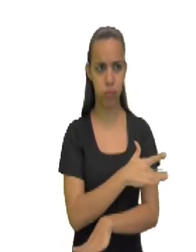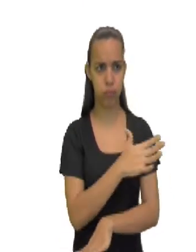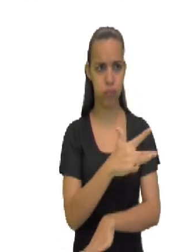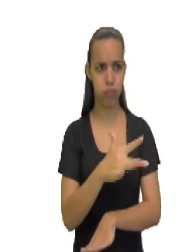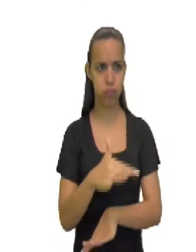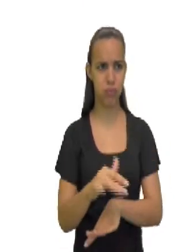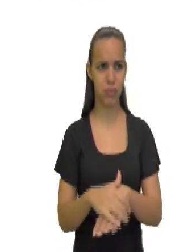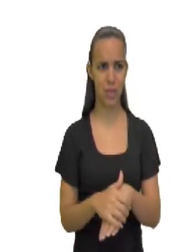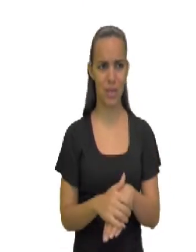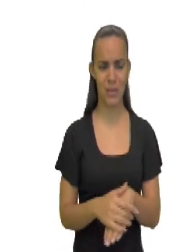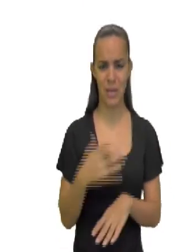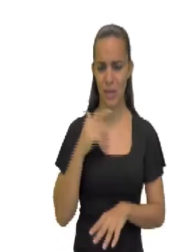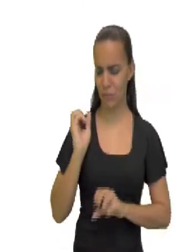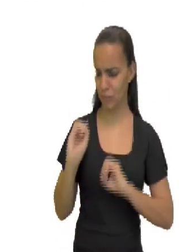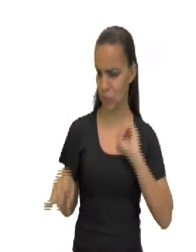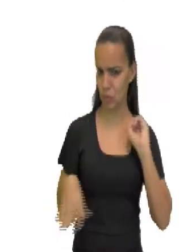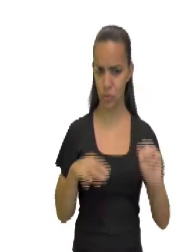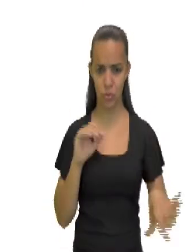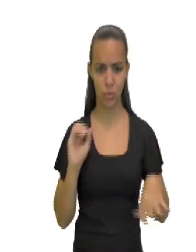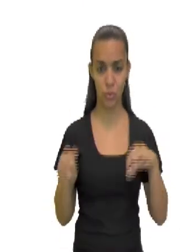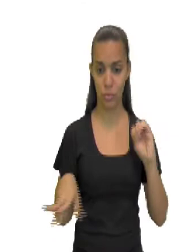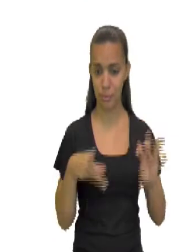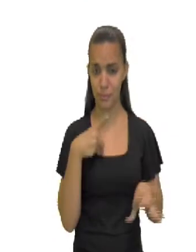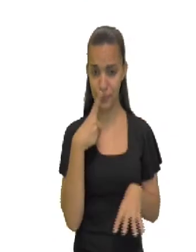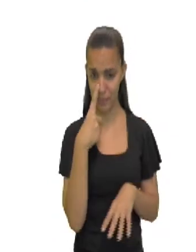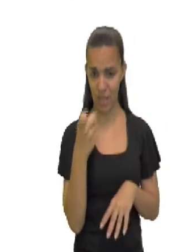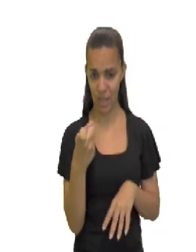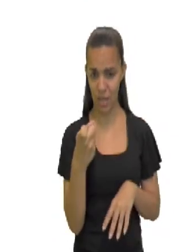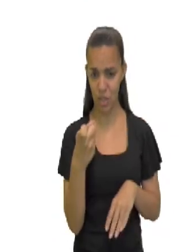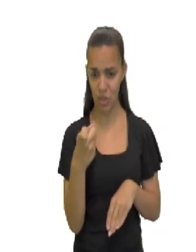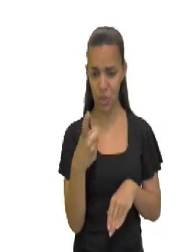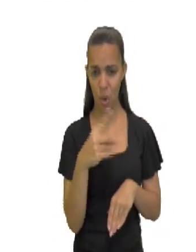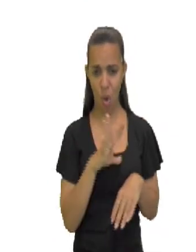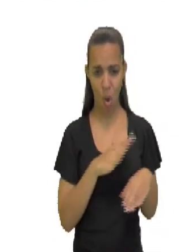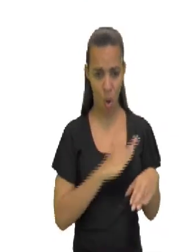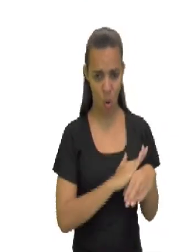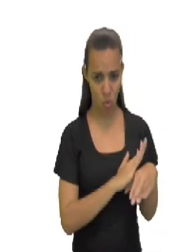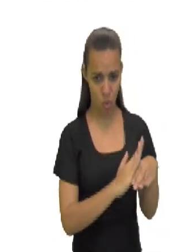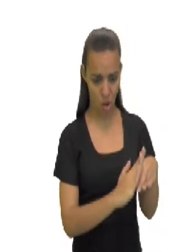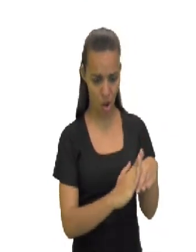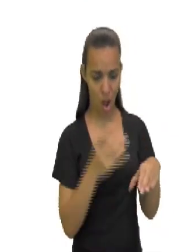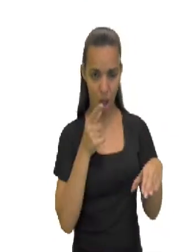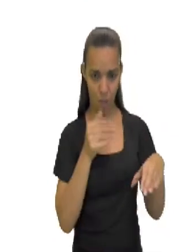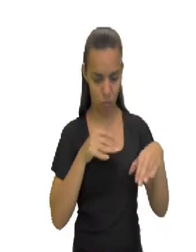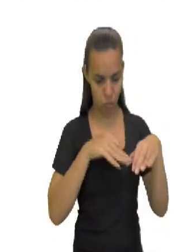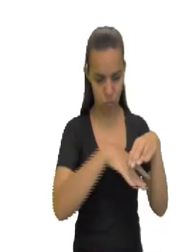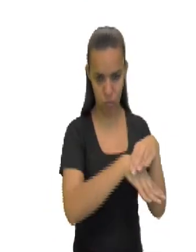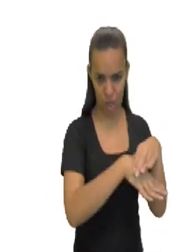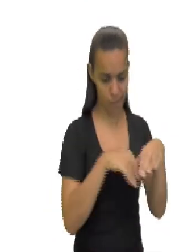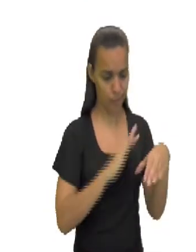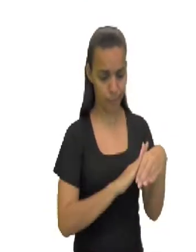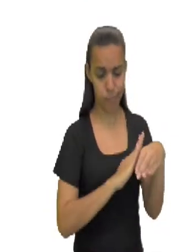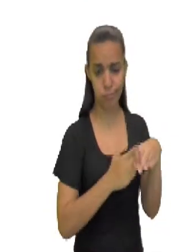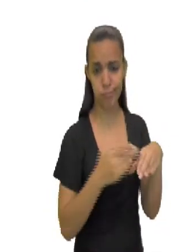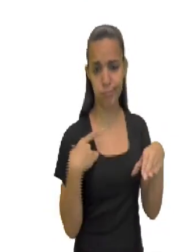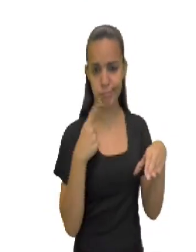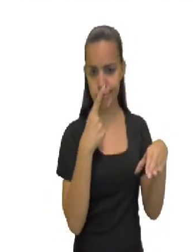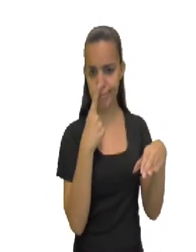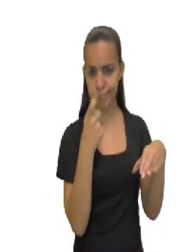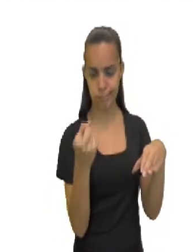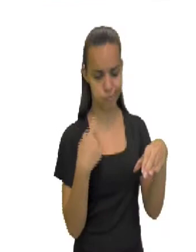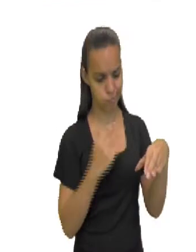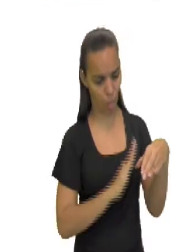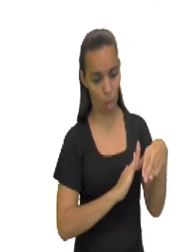rio, quando ele tiver a sua cheia, ele não tem o lugar onde ele passa, ele vai querer desviar. Para onde ele vai?